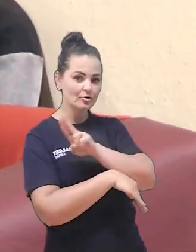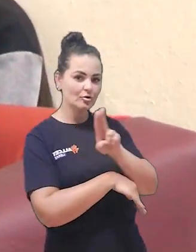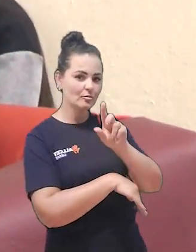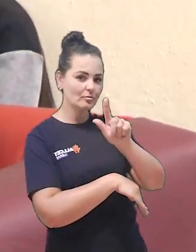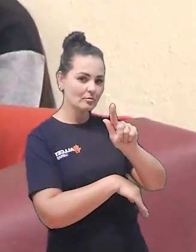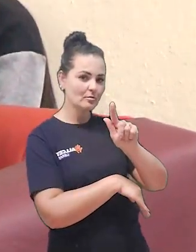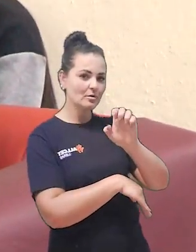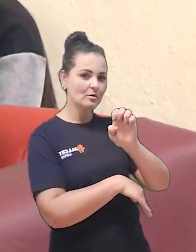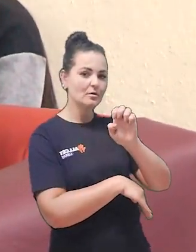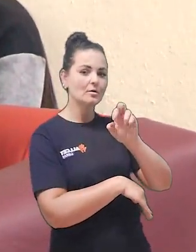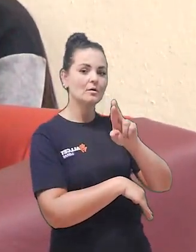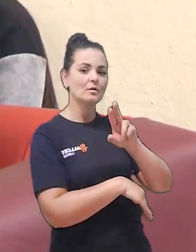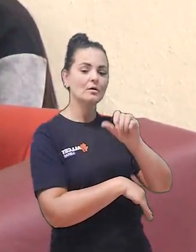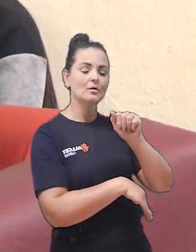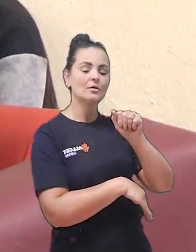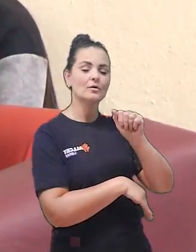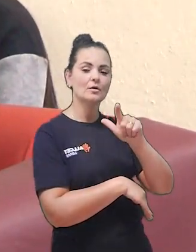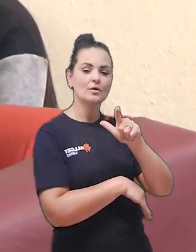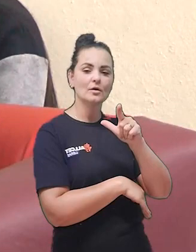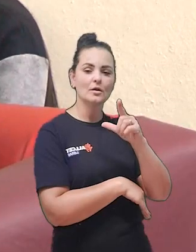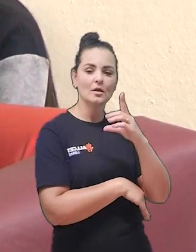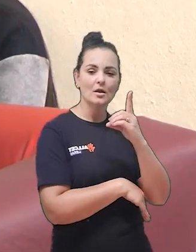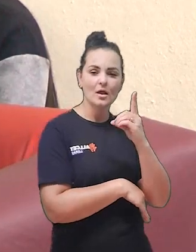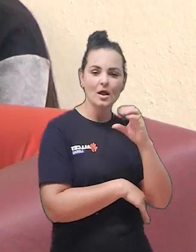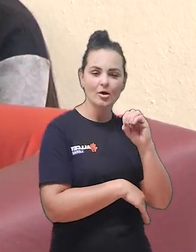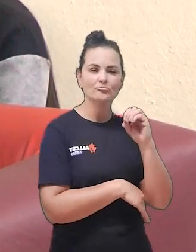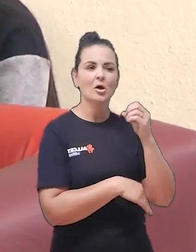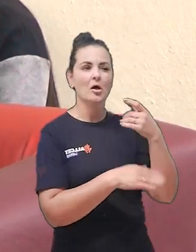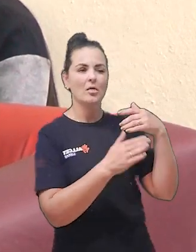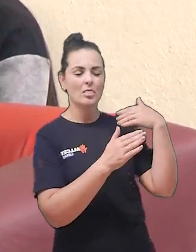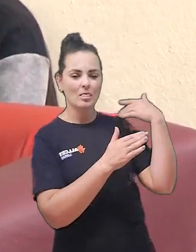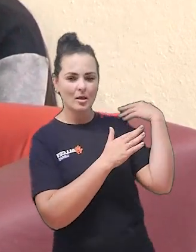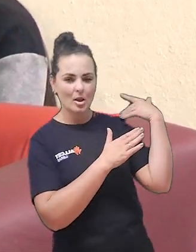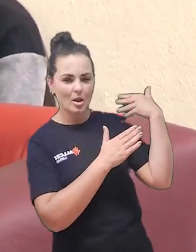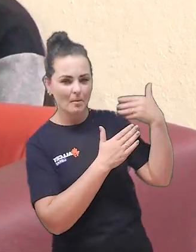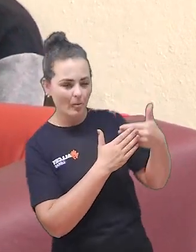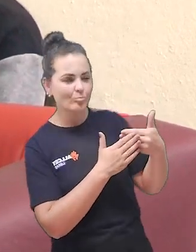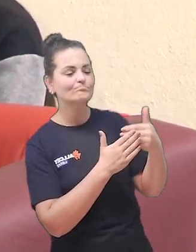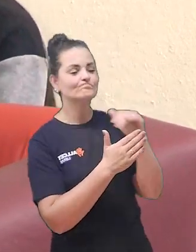O seu Geraldo, depois aconteceu um acidente e ele acabou falecendo.